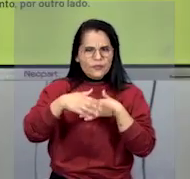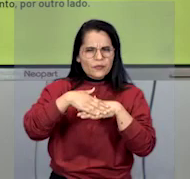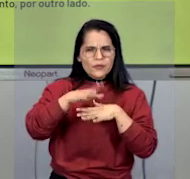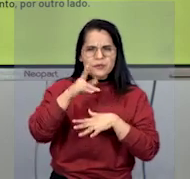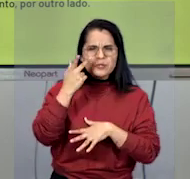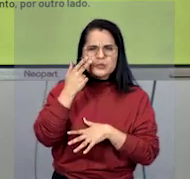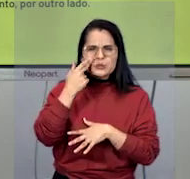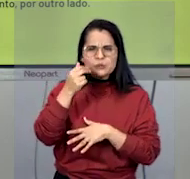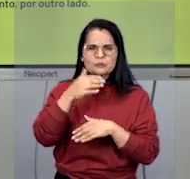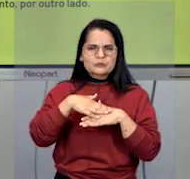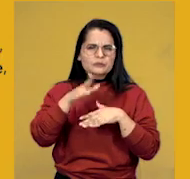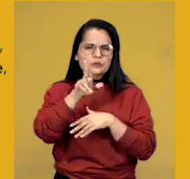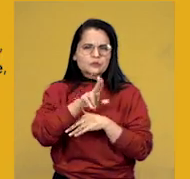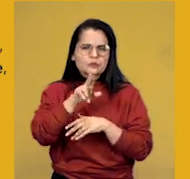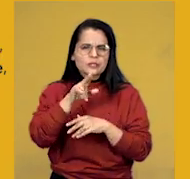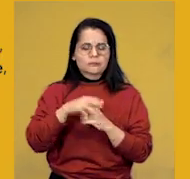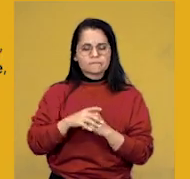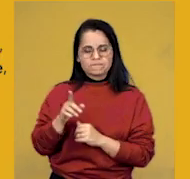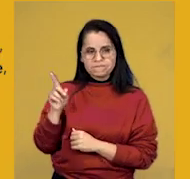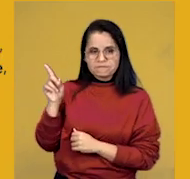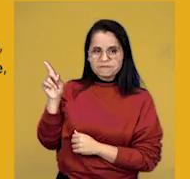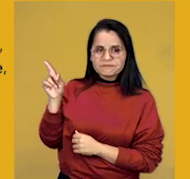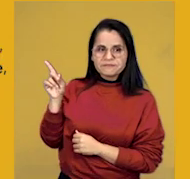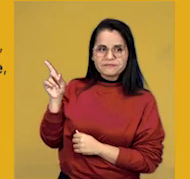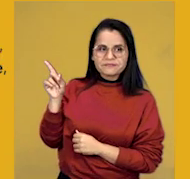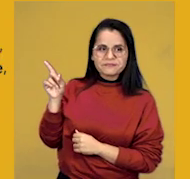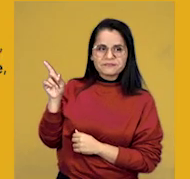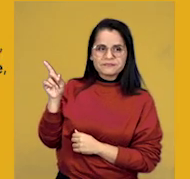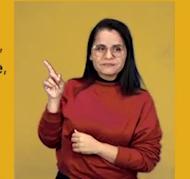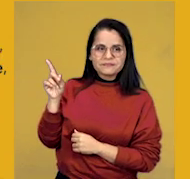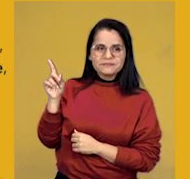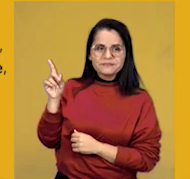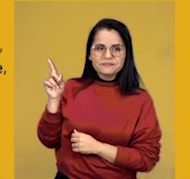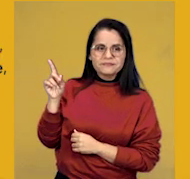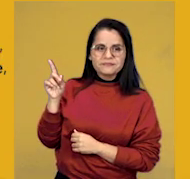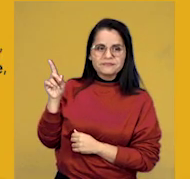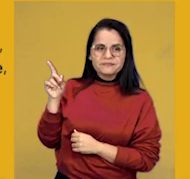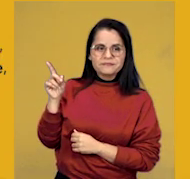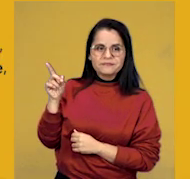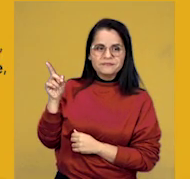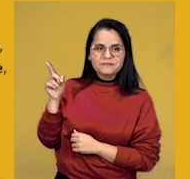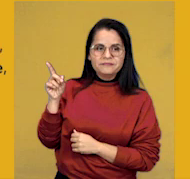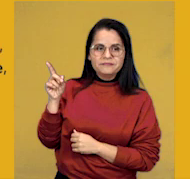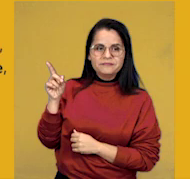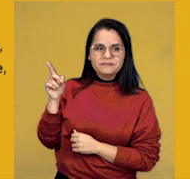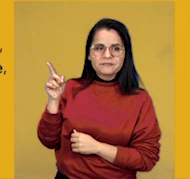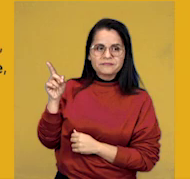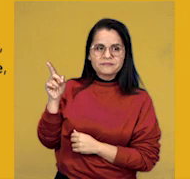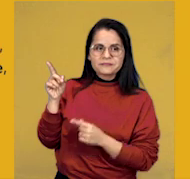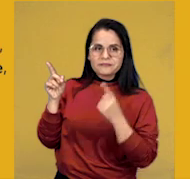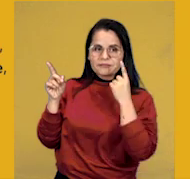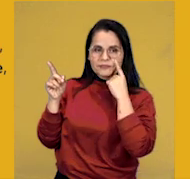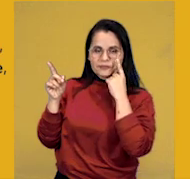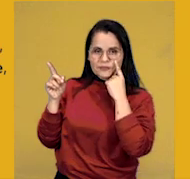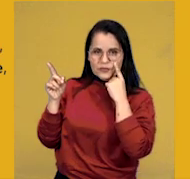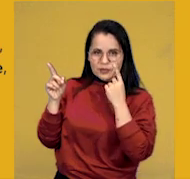mais usados são esses. Portanto, logo, assim, dessa forma, pois, em